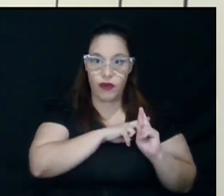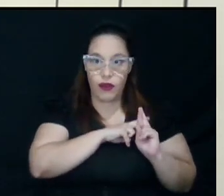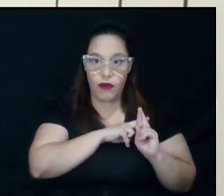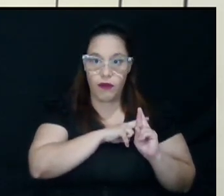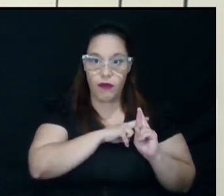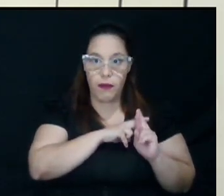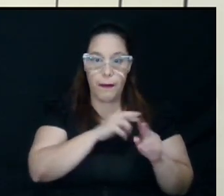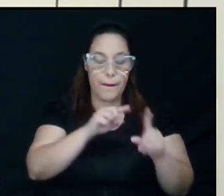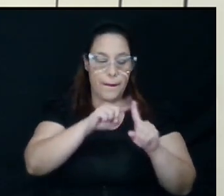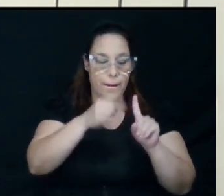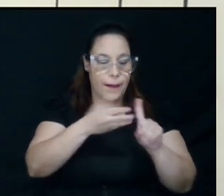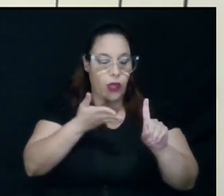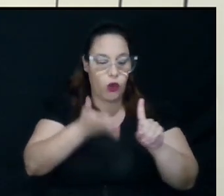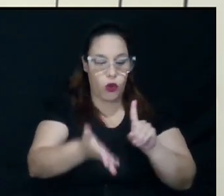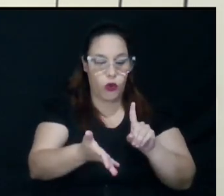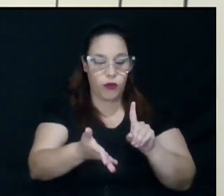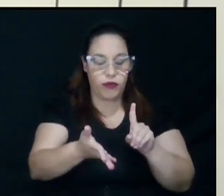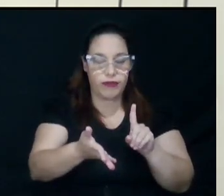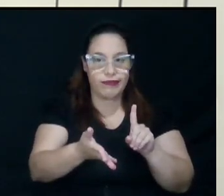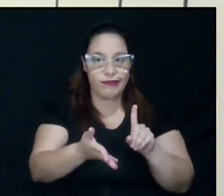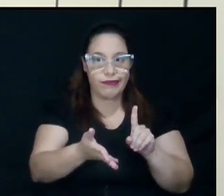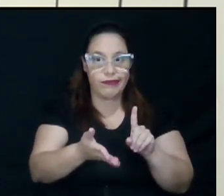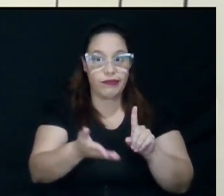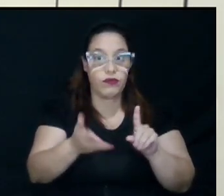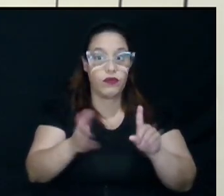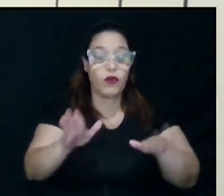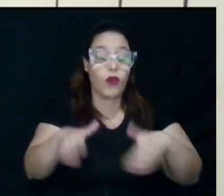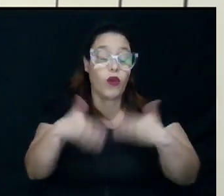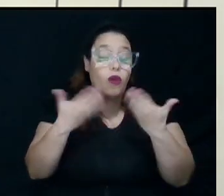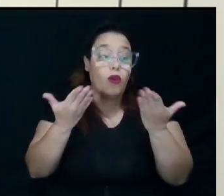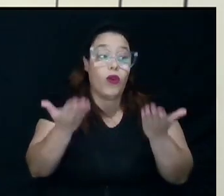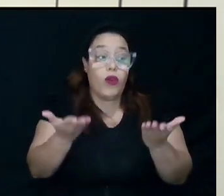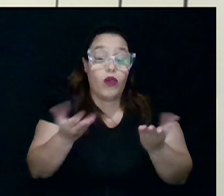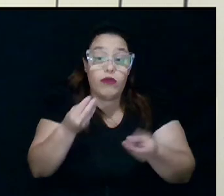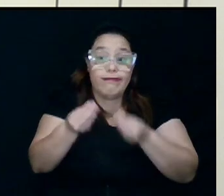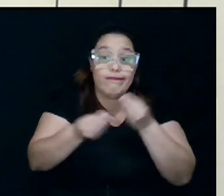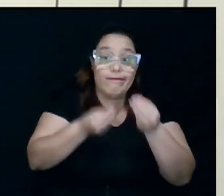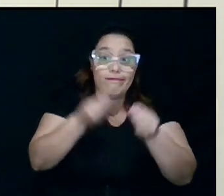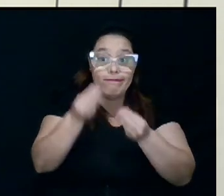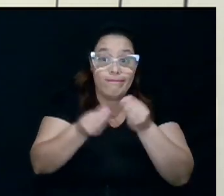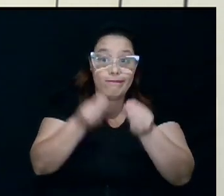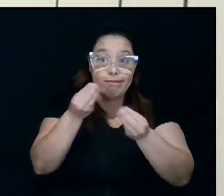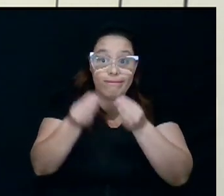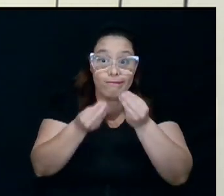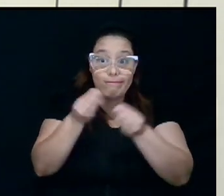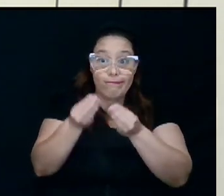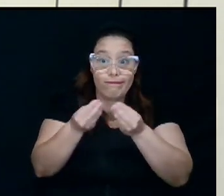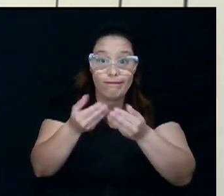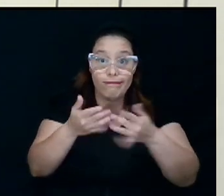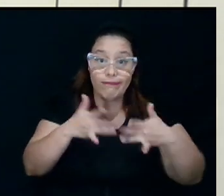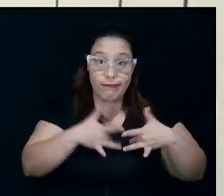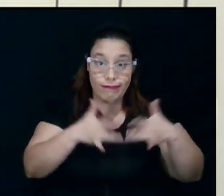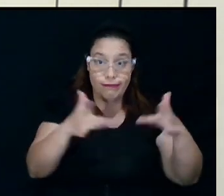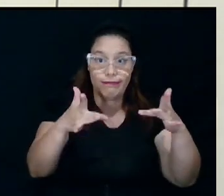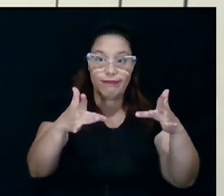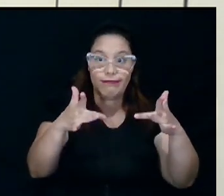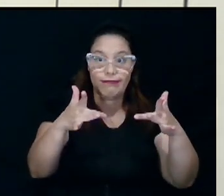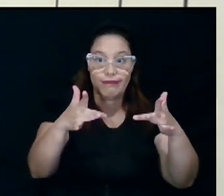na nossa reportagem como colaborar com esta importante instituição centenária aqui da cidade.